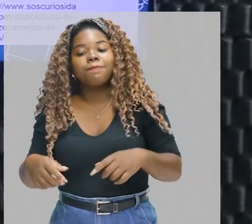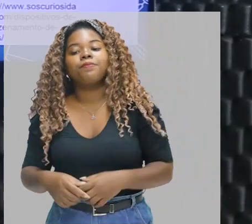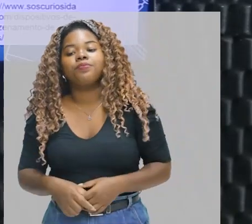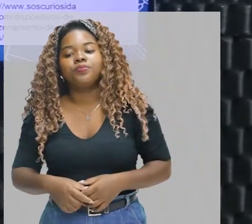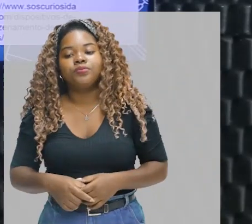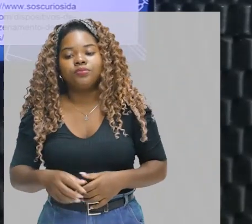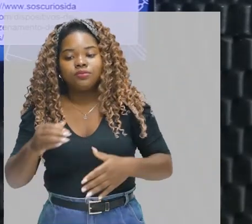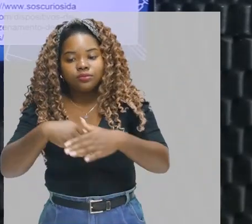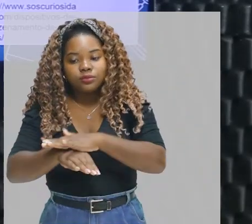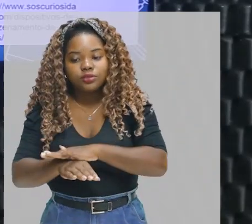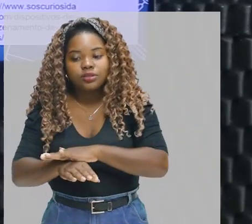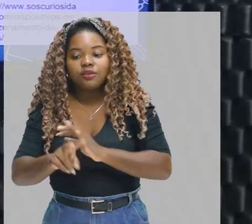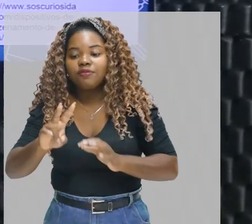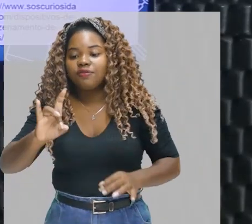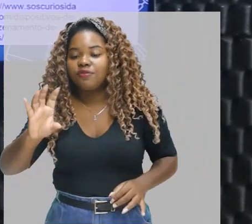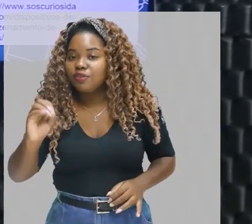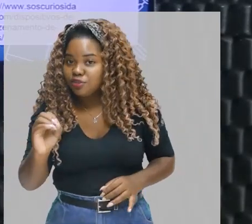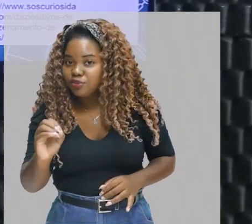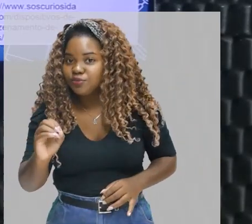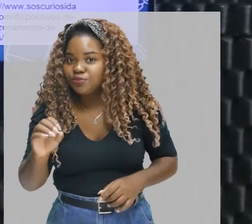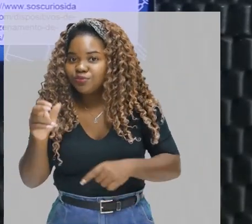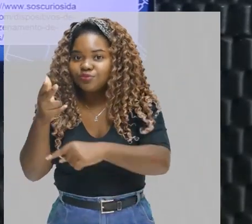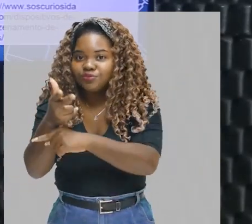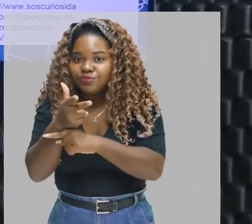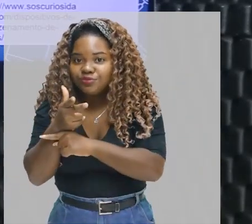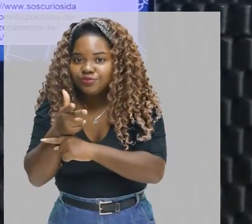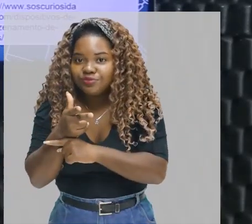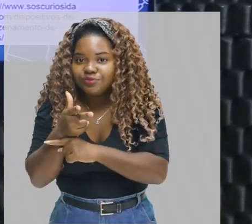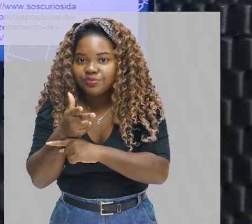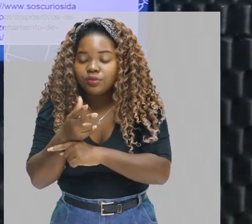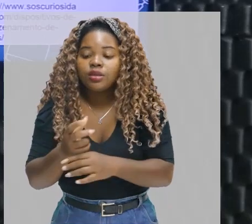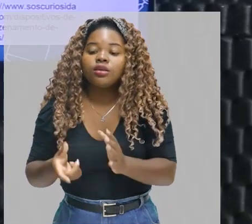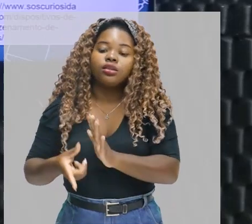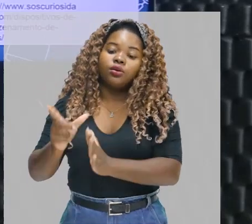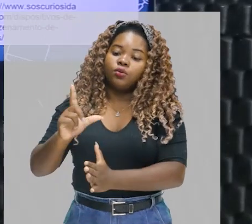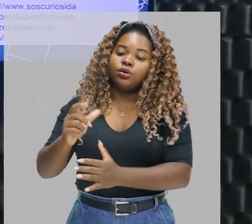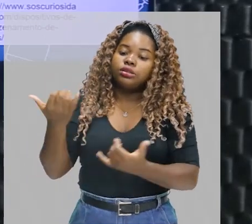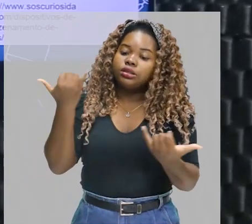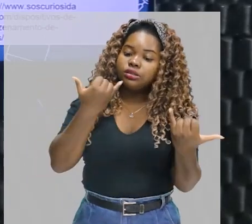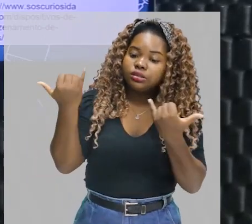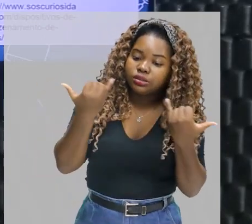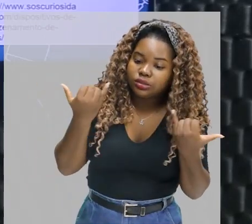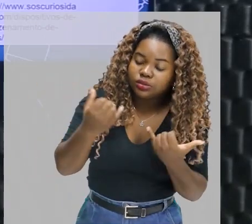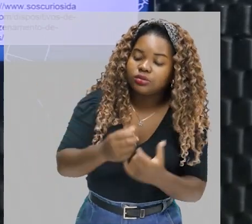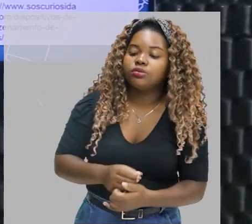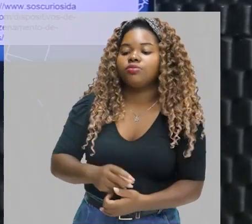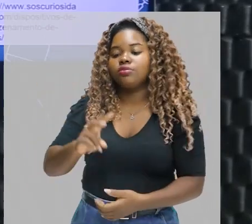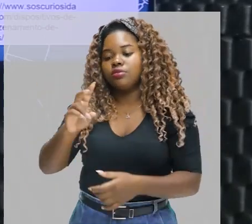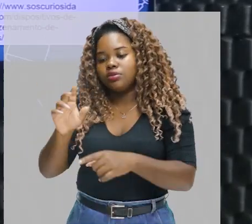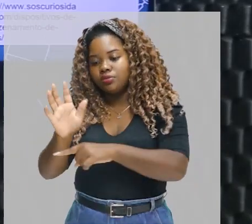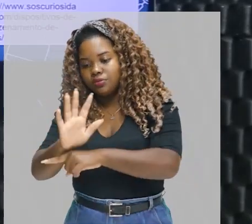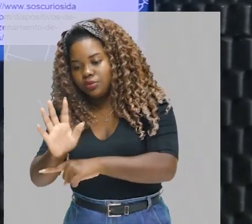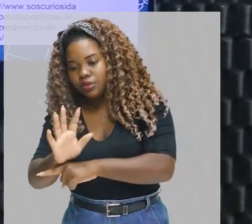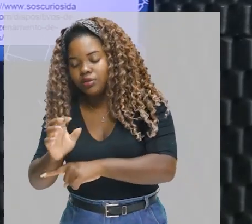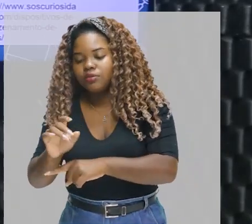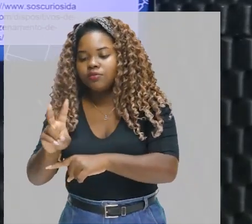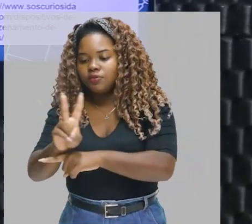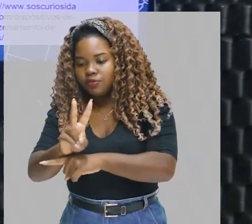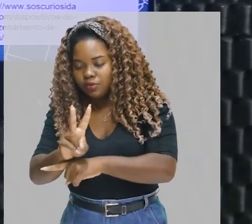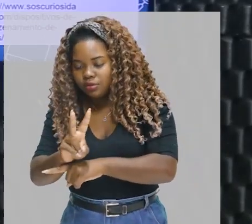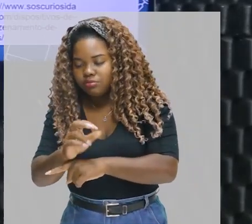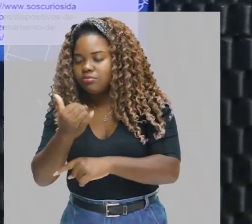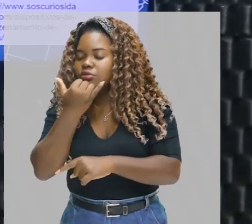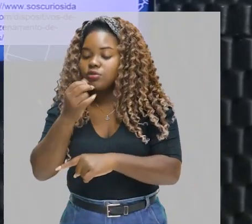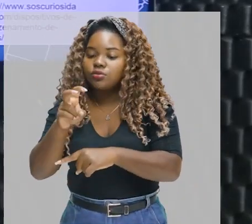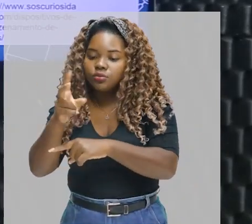armazenar o vídeo. Então, antigamente, as informações em forma de vídeo eram colocadas dentro